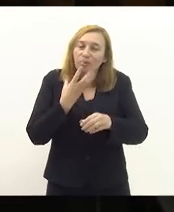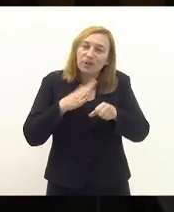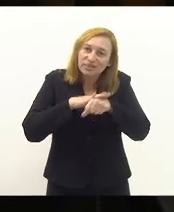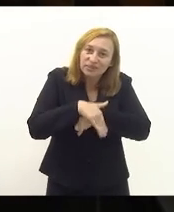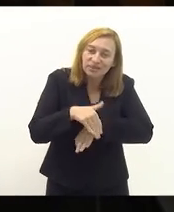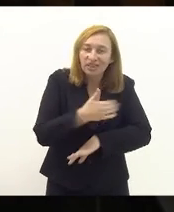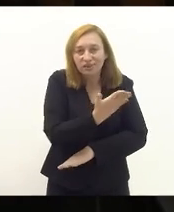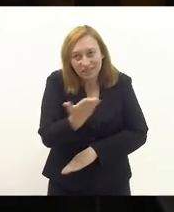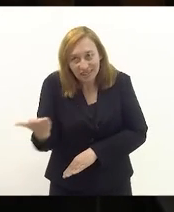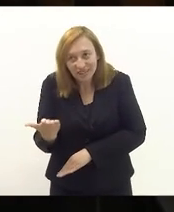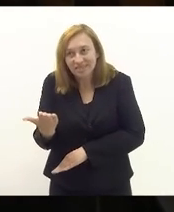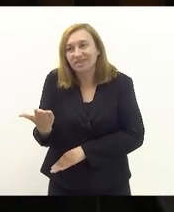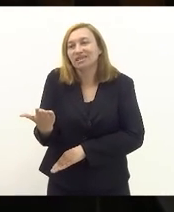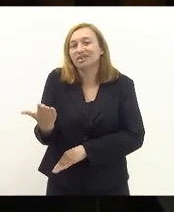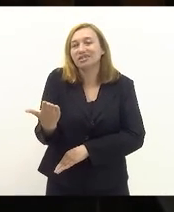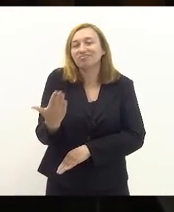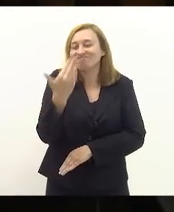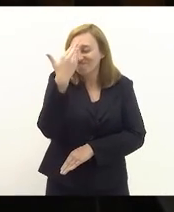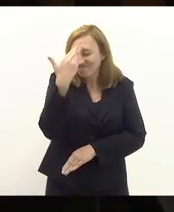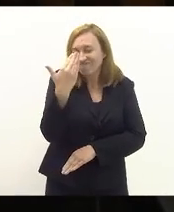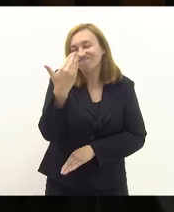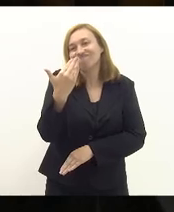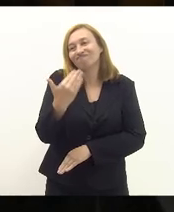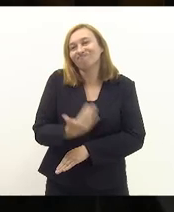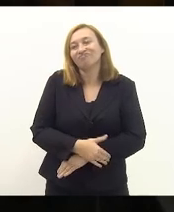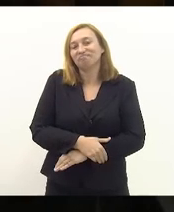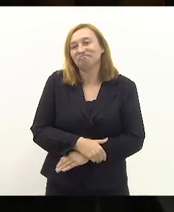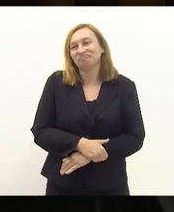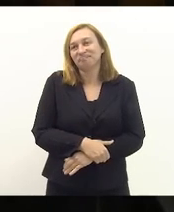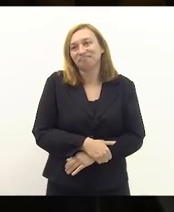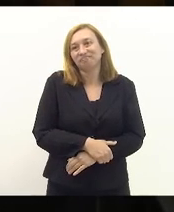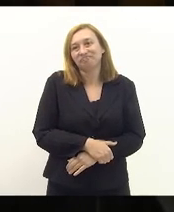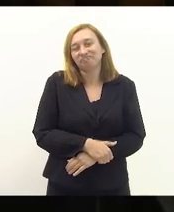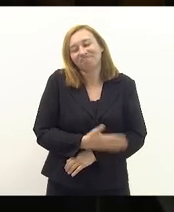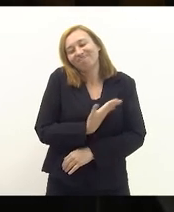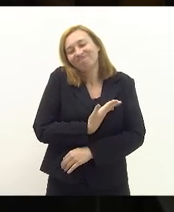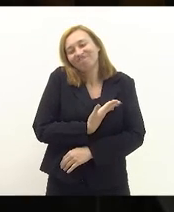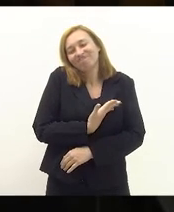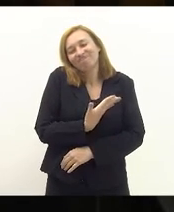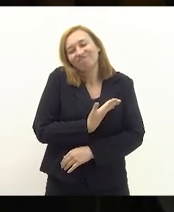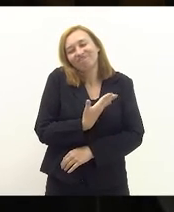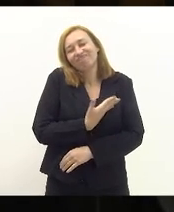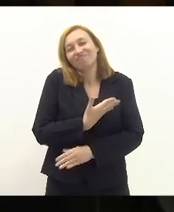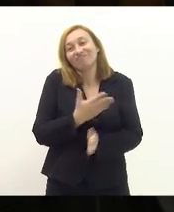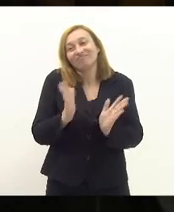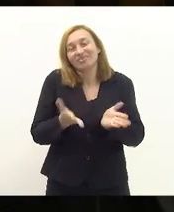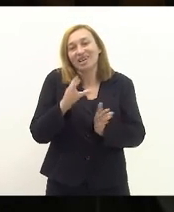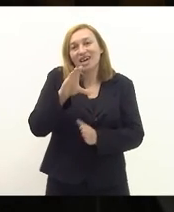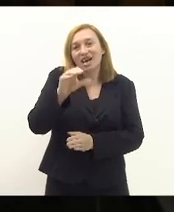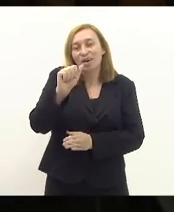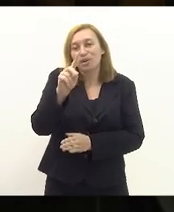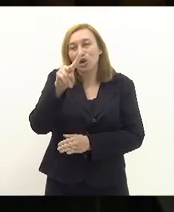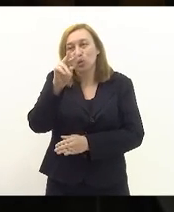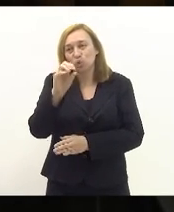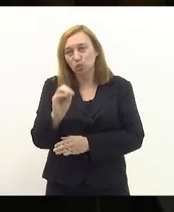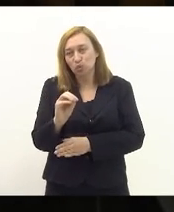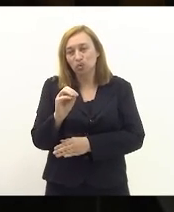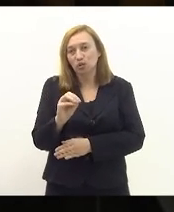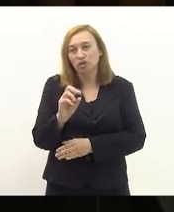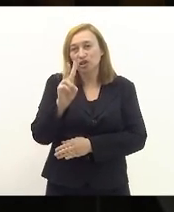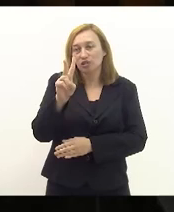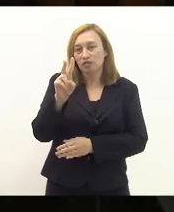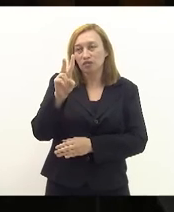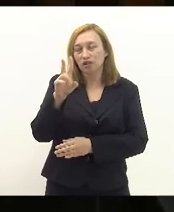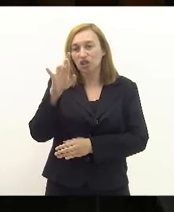boa noite a todos vocês queria agradecer e ao meu amigo hoje cabeludo Victor Hugo ser